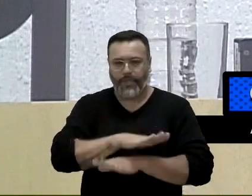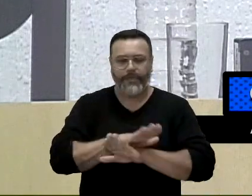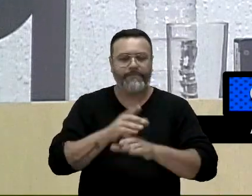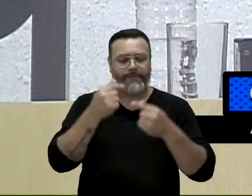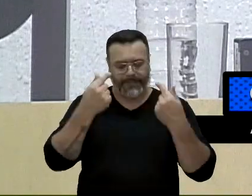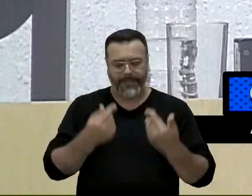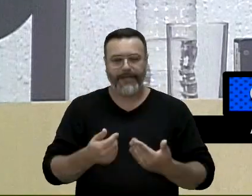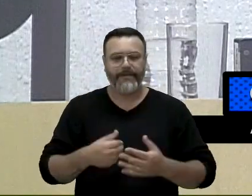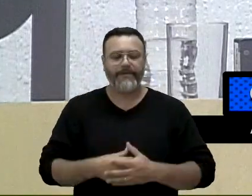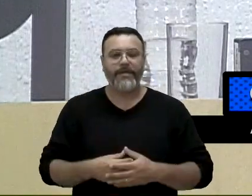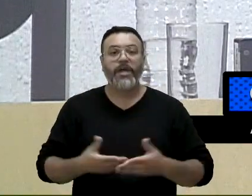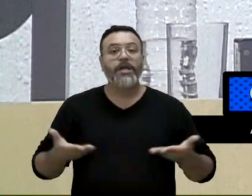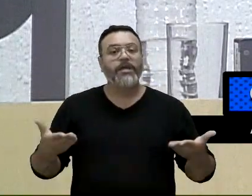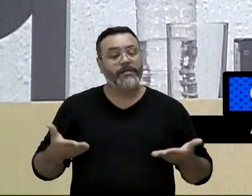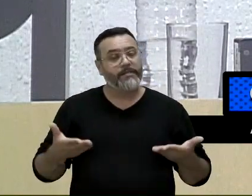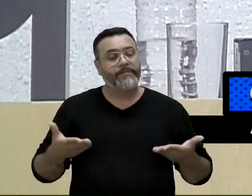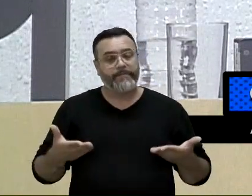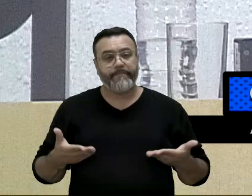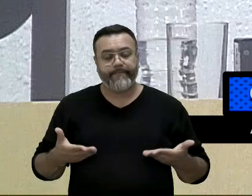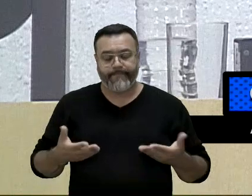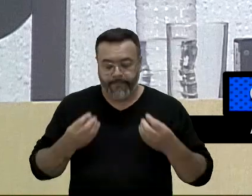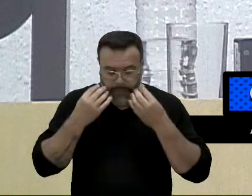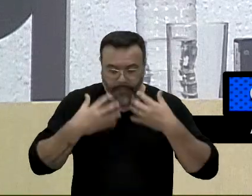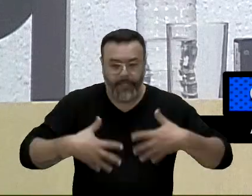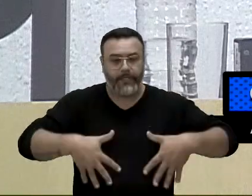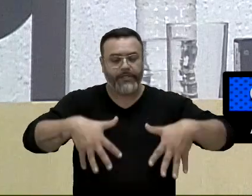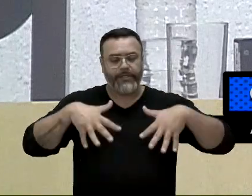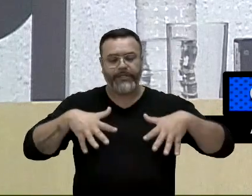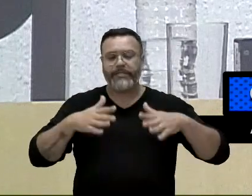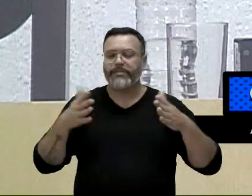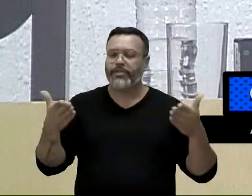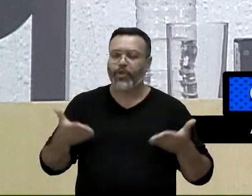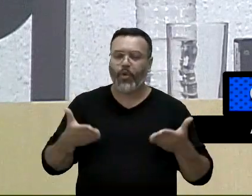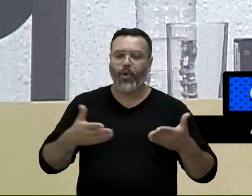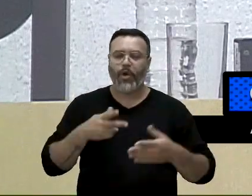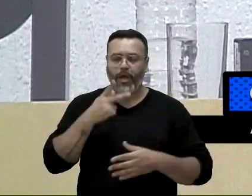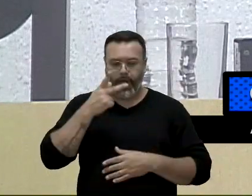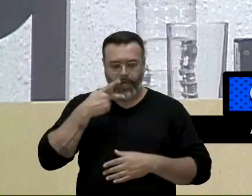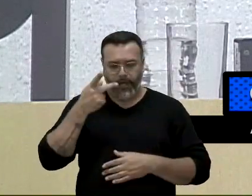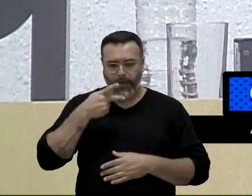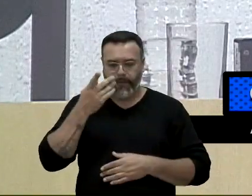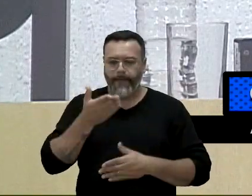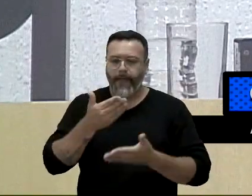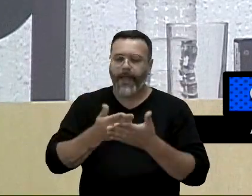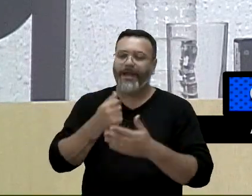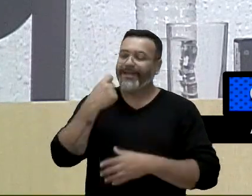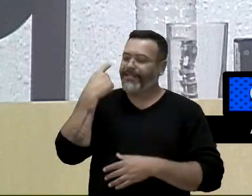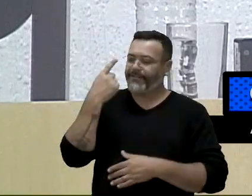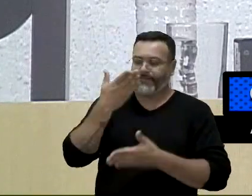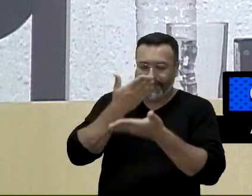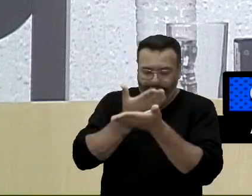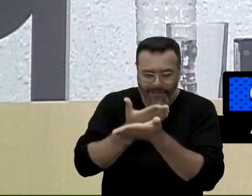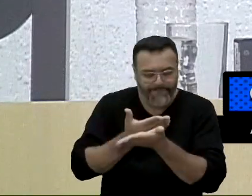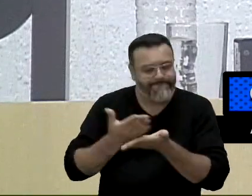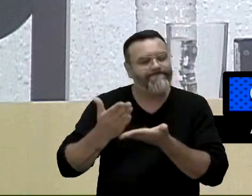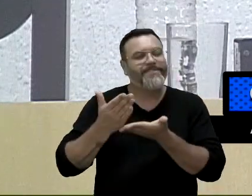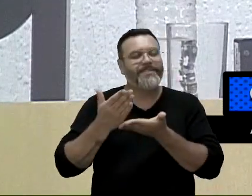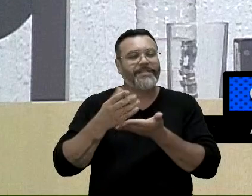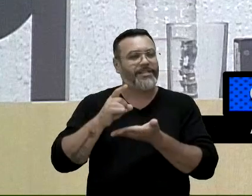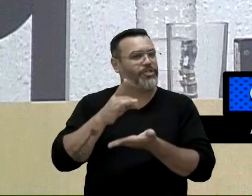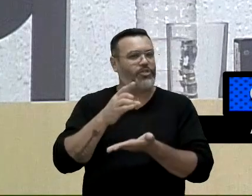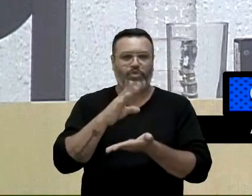nossa audiência de hoje. Esse, como eu falei e vou repetir, é um pontapé inicial. Daqui